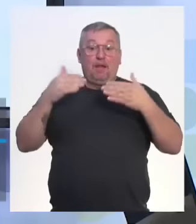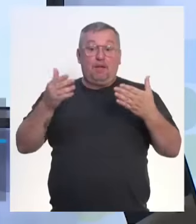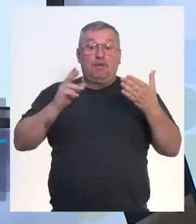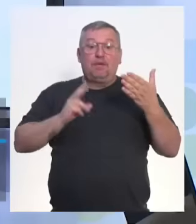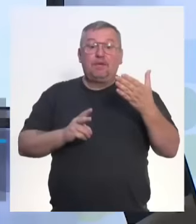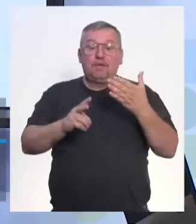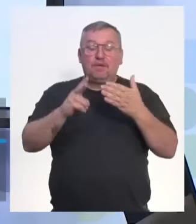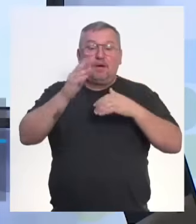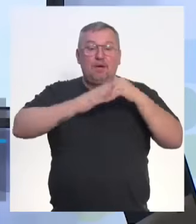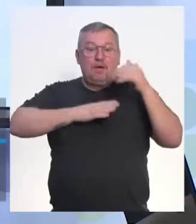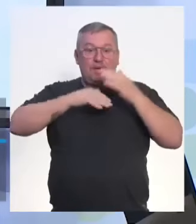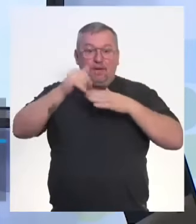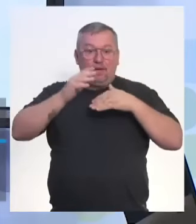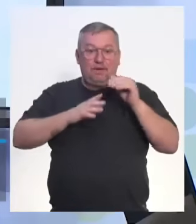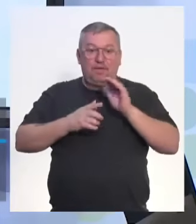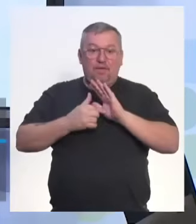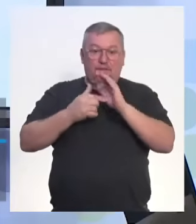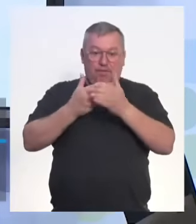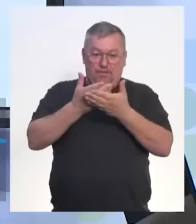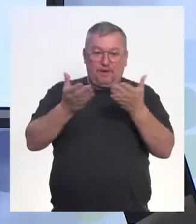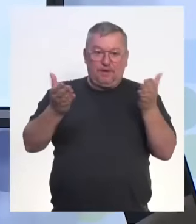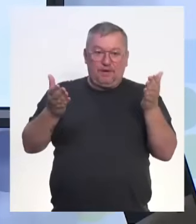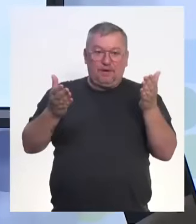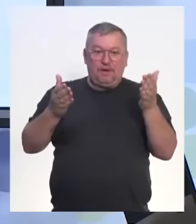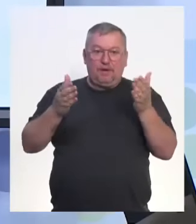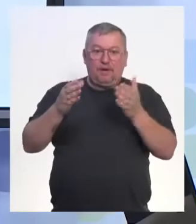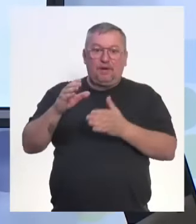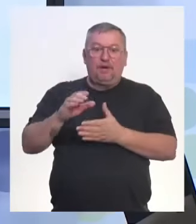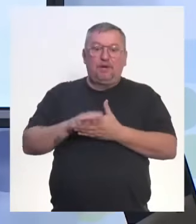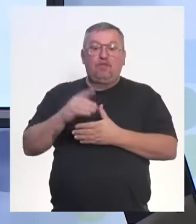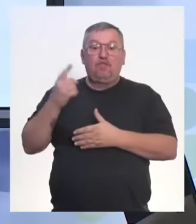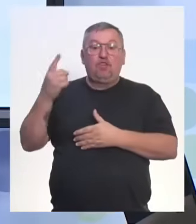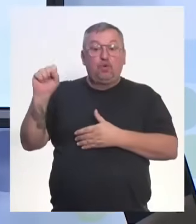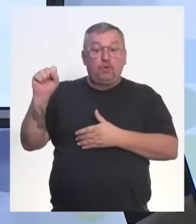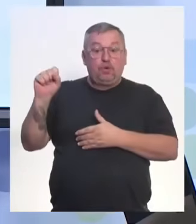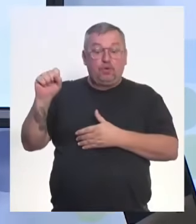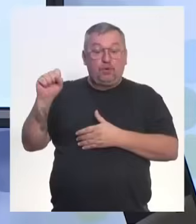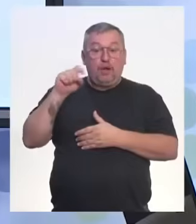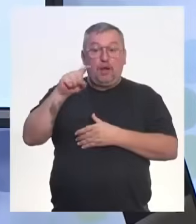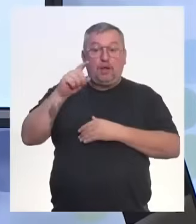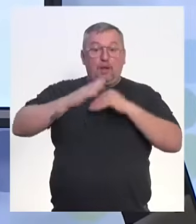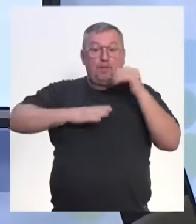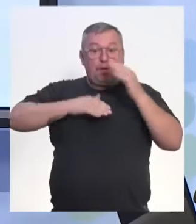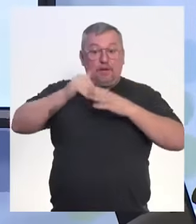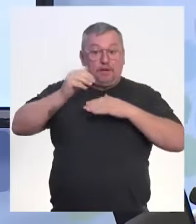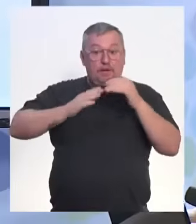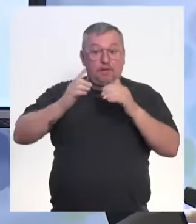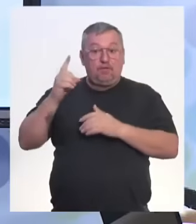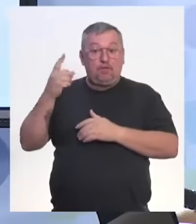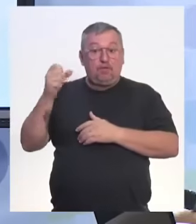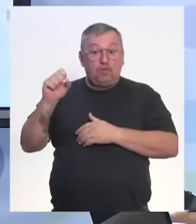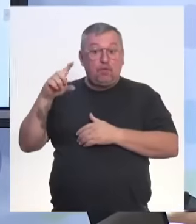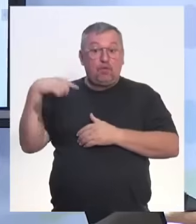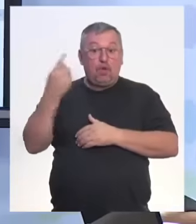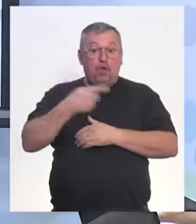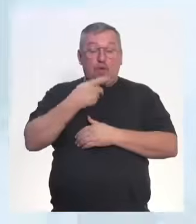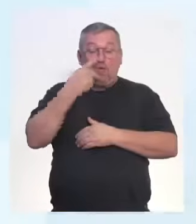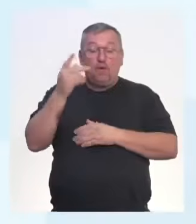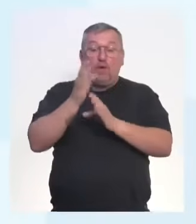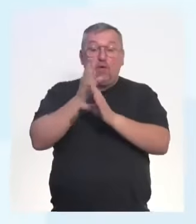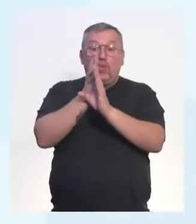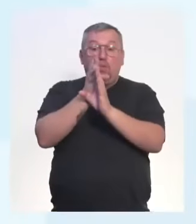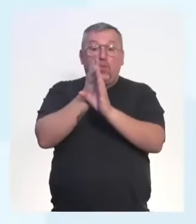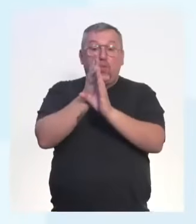continuar aí a habilidade, vai aparecer na telinha para vocês, é a habilidade 18. Essa habilidade 18, né, nós falamos sobre os